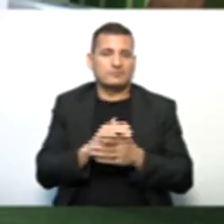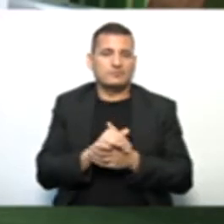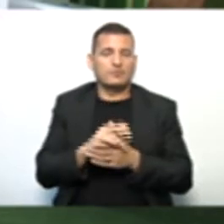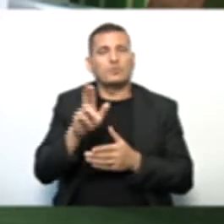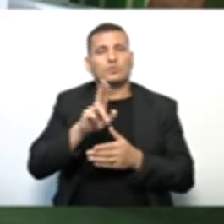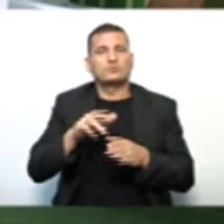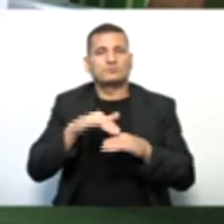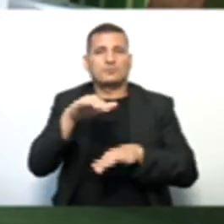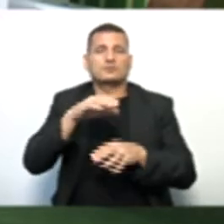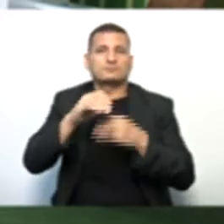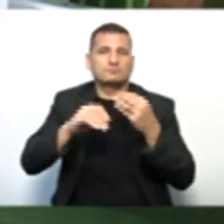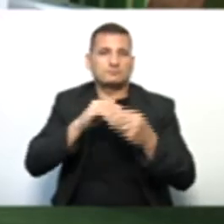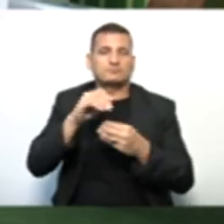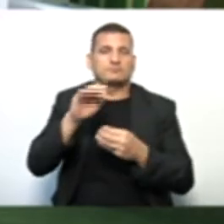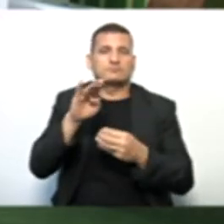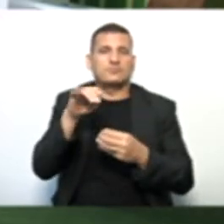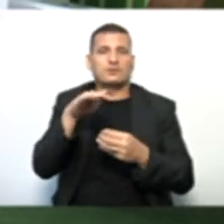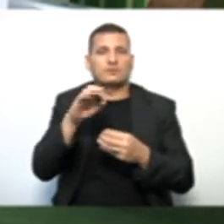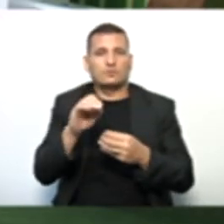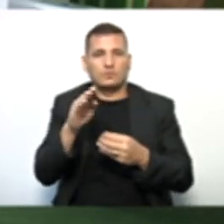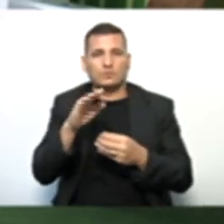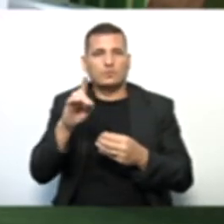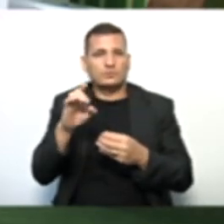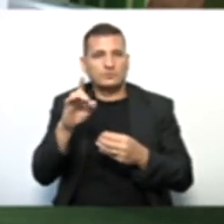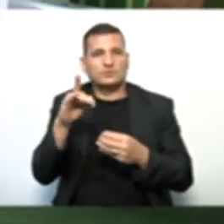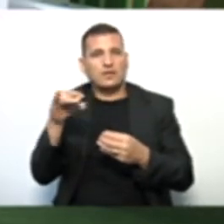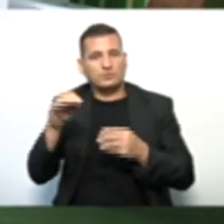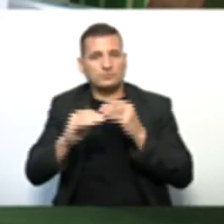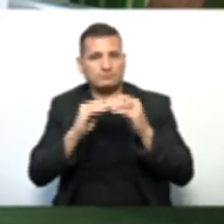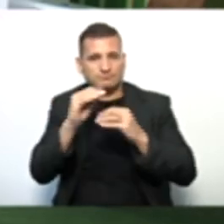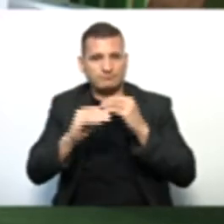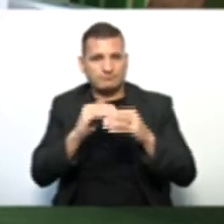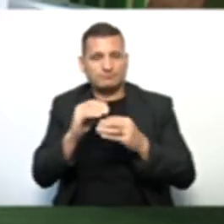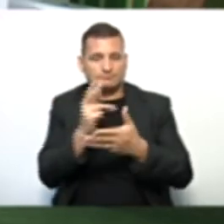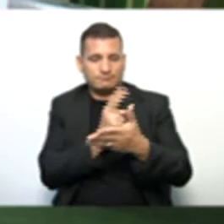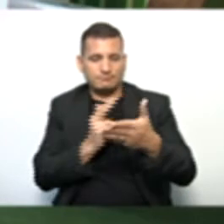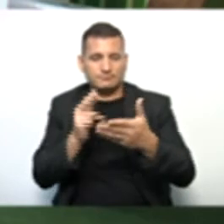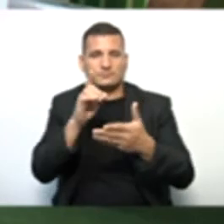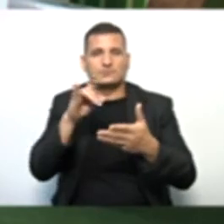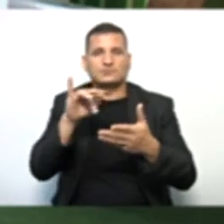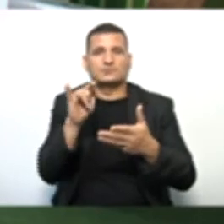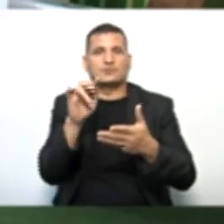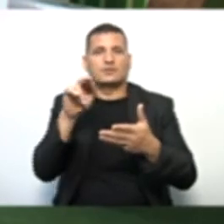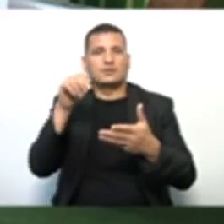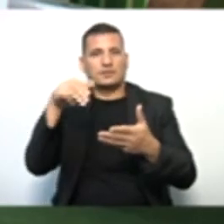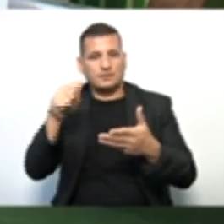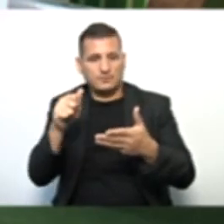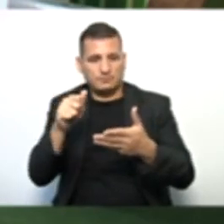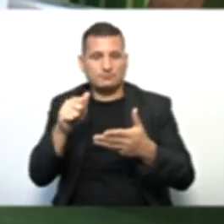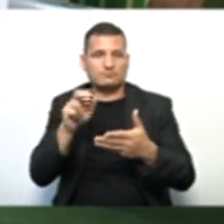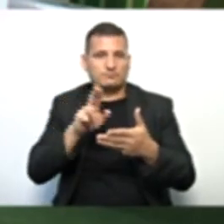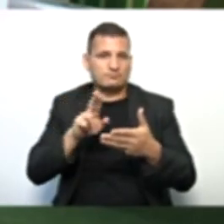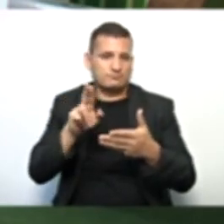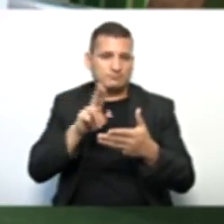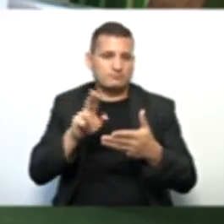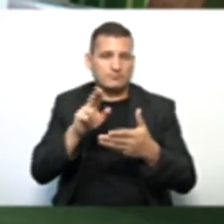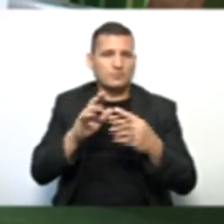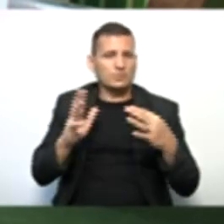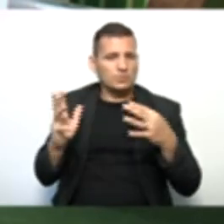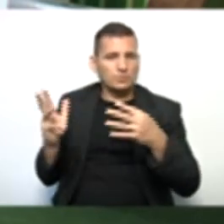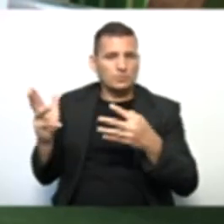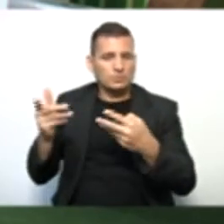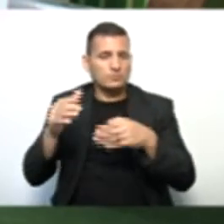É praticamente o mais usado hoje, a análise de banco de dados em forma de diagrama. Né, professor? É mais usado justamente para que todo mundo, os analistas, consigam